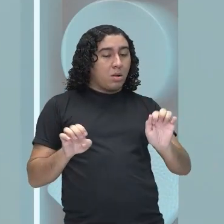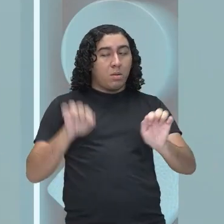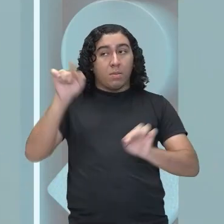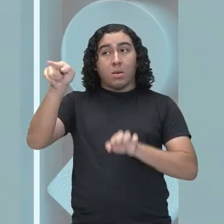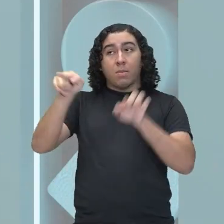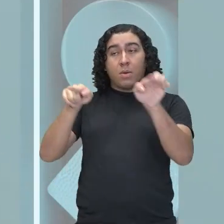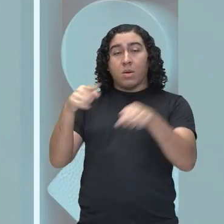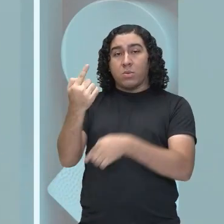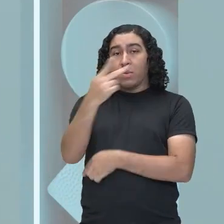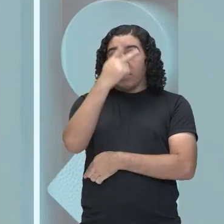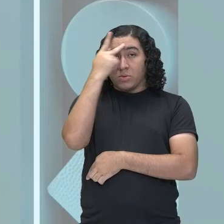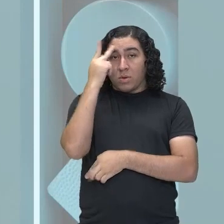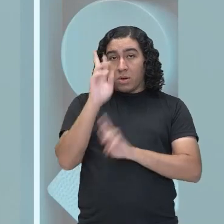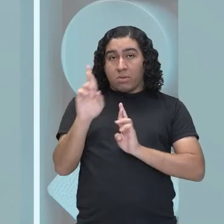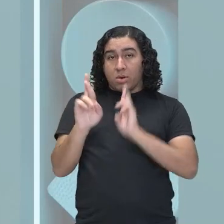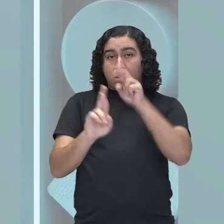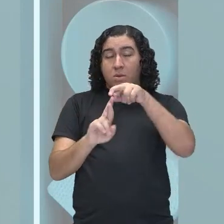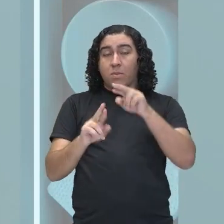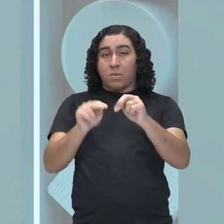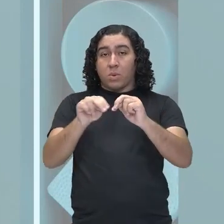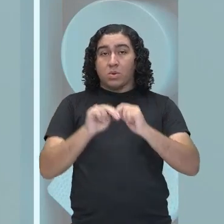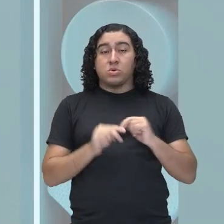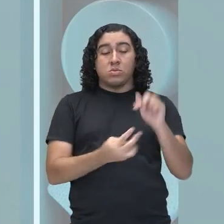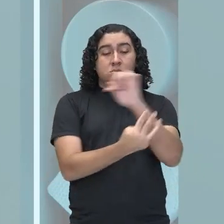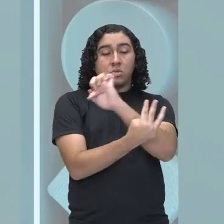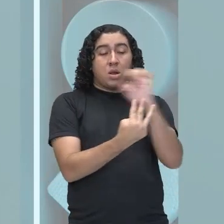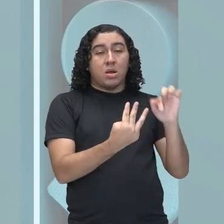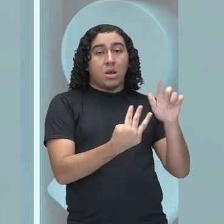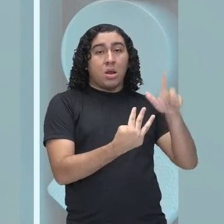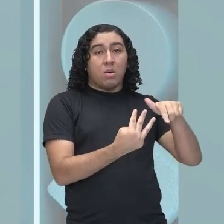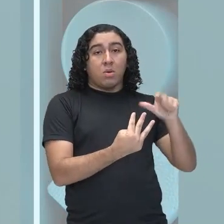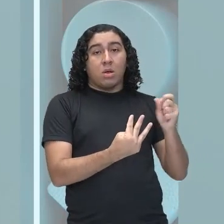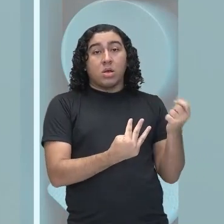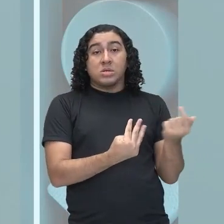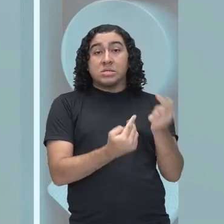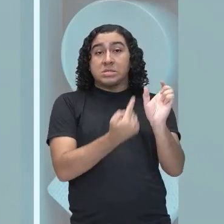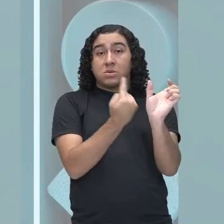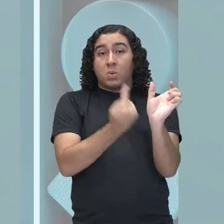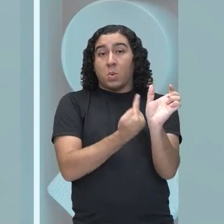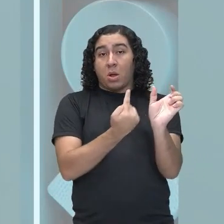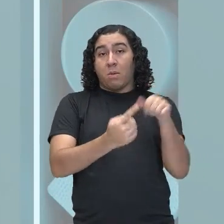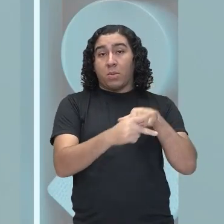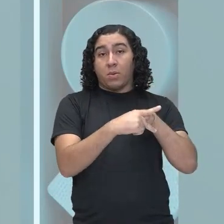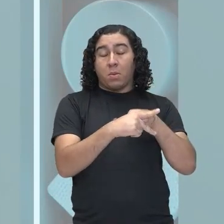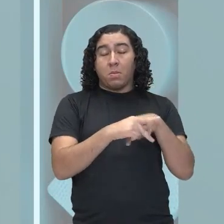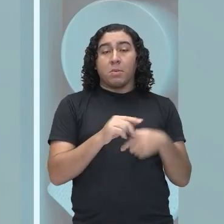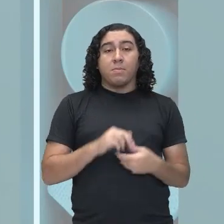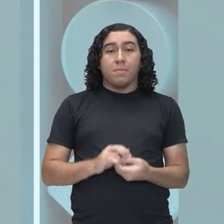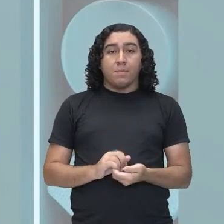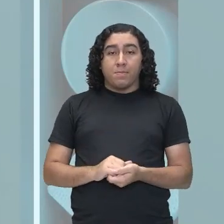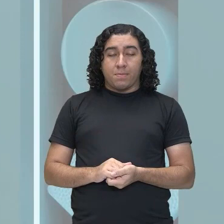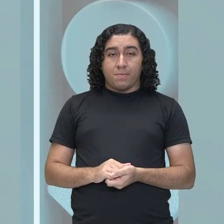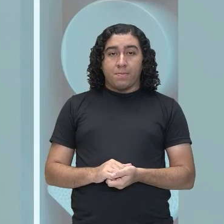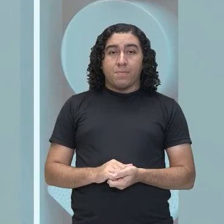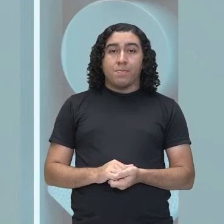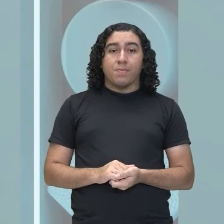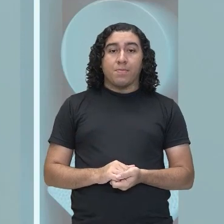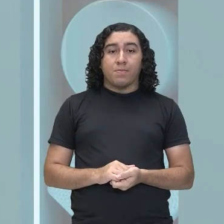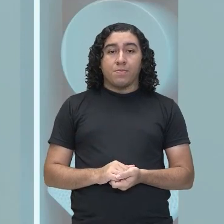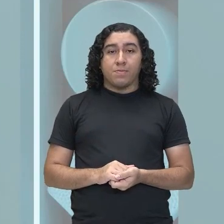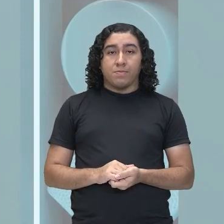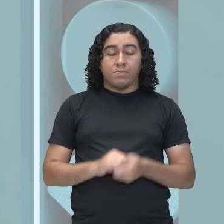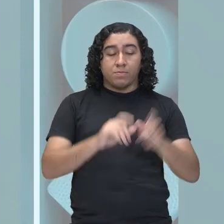pessoa também né por isso que esses três primeiros são da são são pronomes pessoais no singular agora os últimos